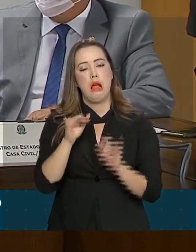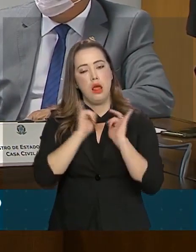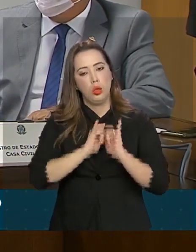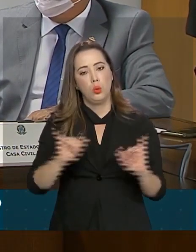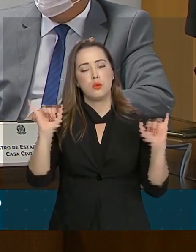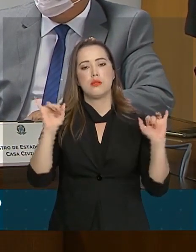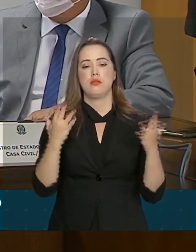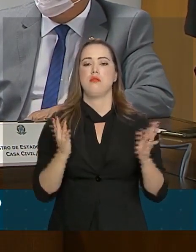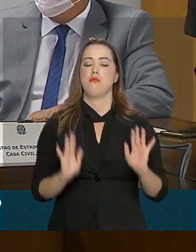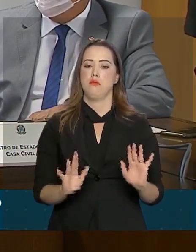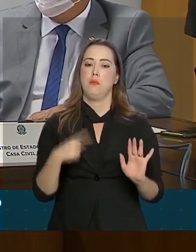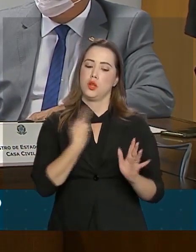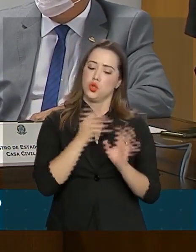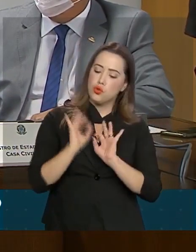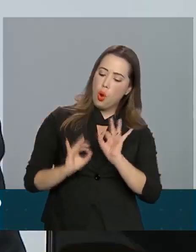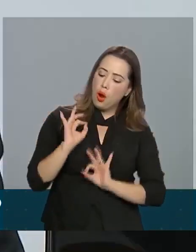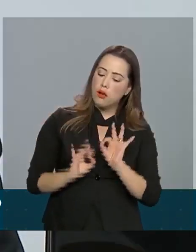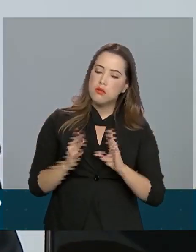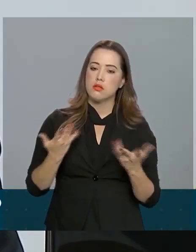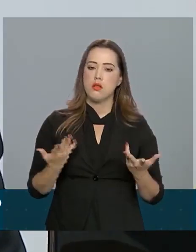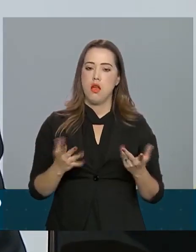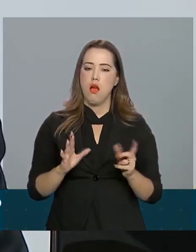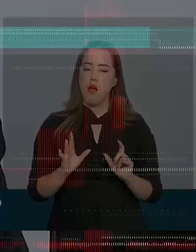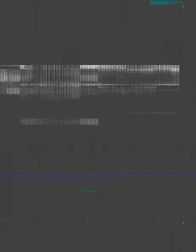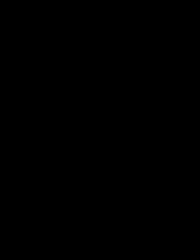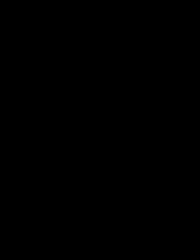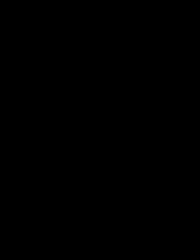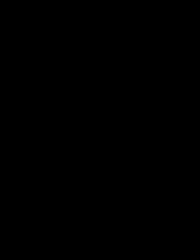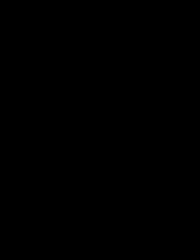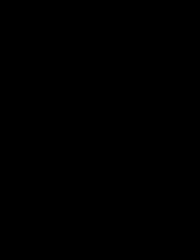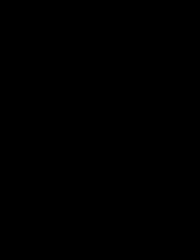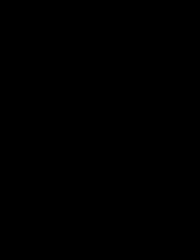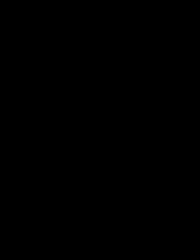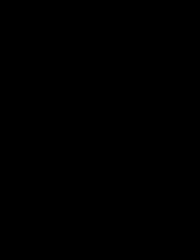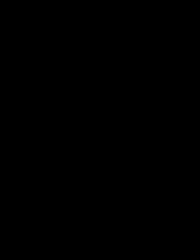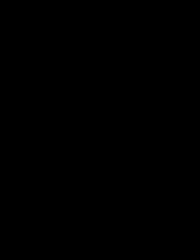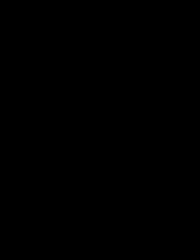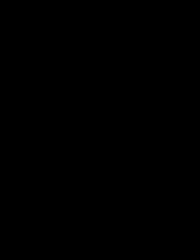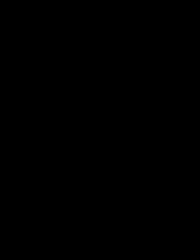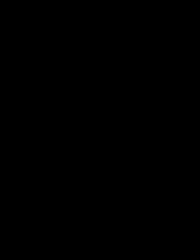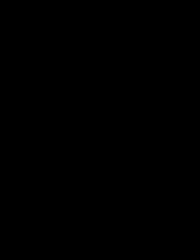anunciá-la para podermos organizar um pouco o ir e vir. Qual?